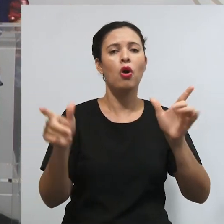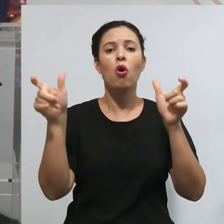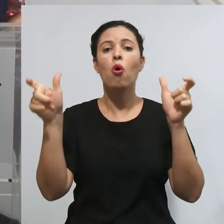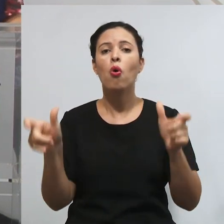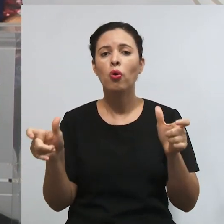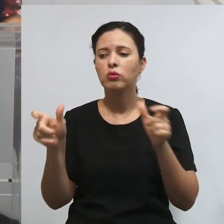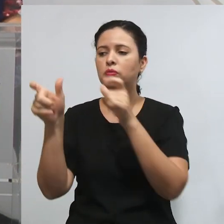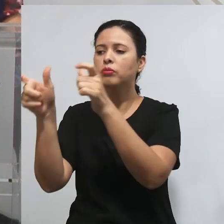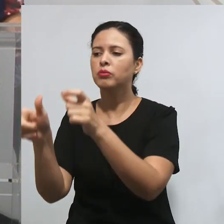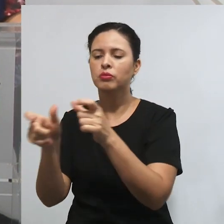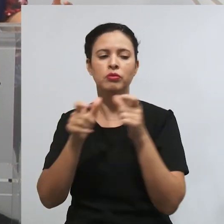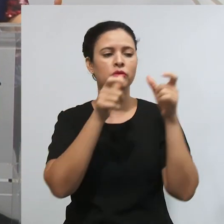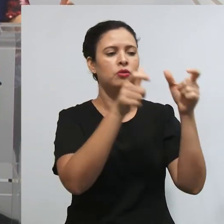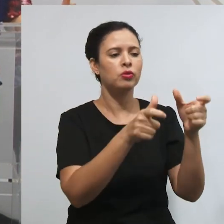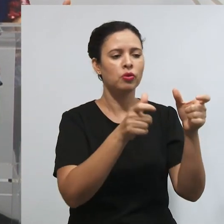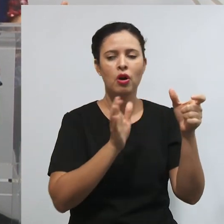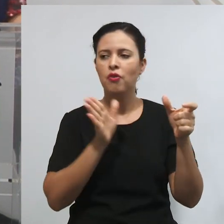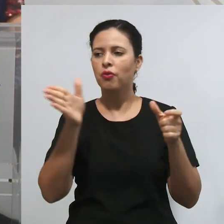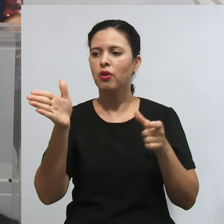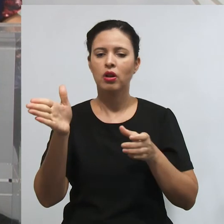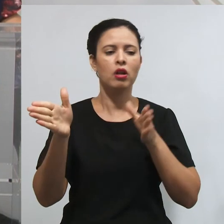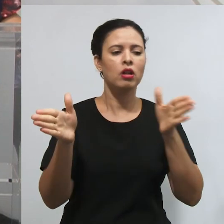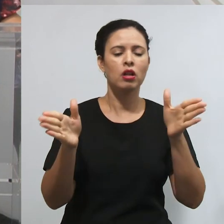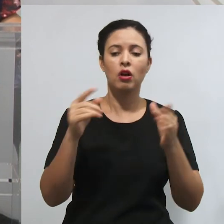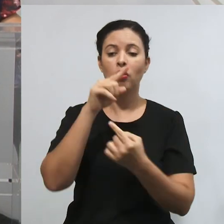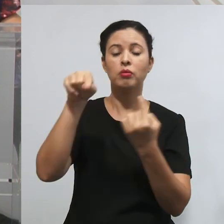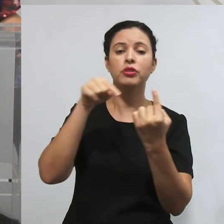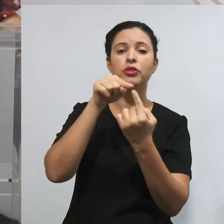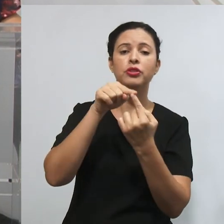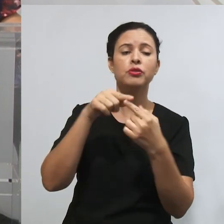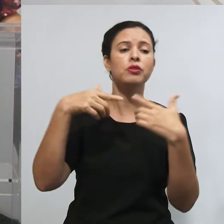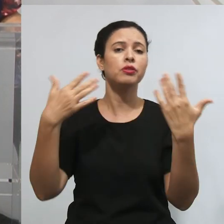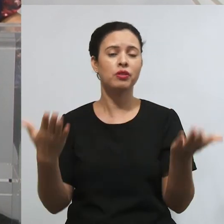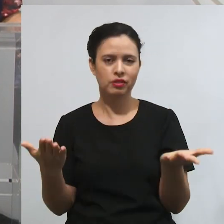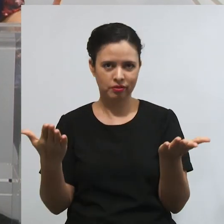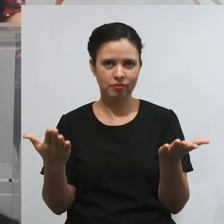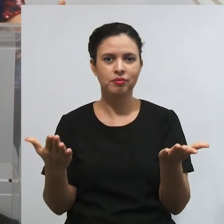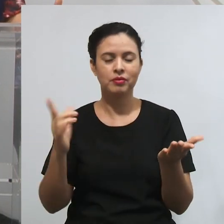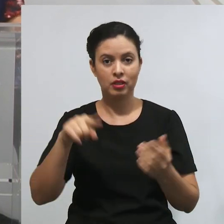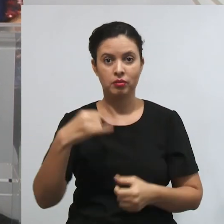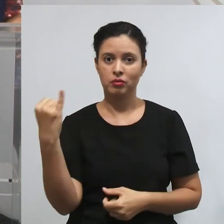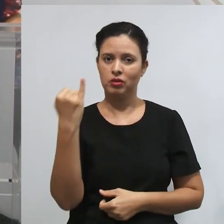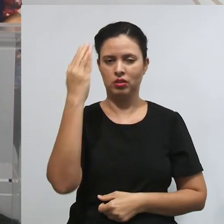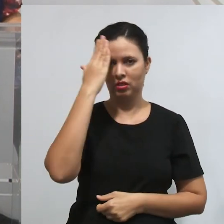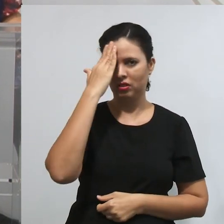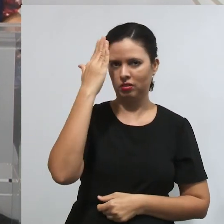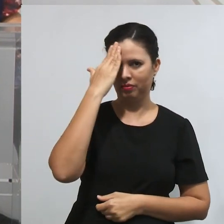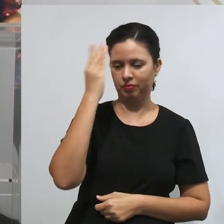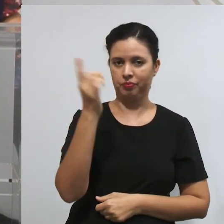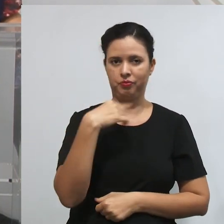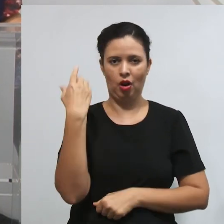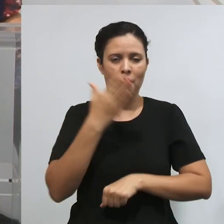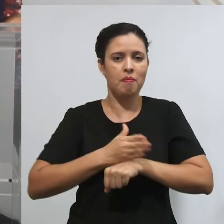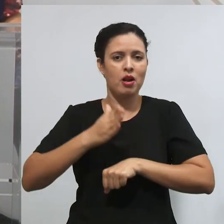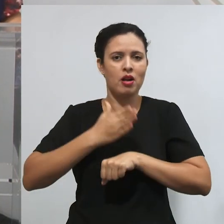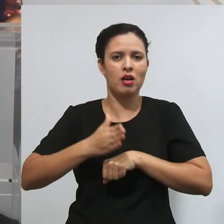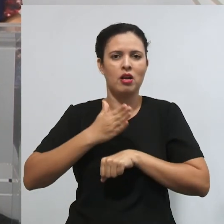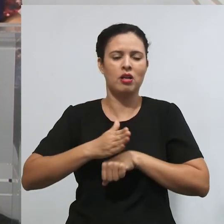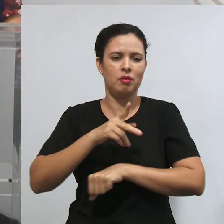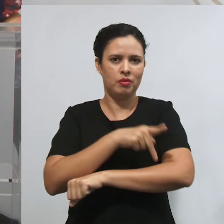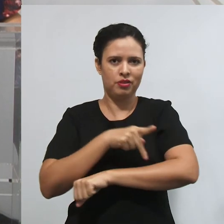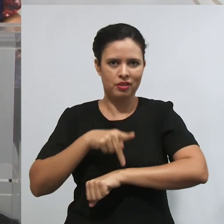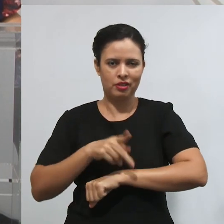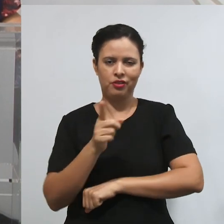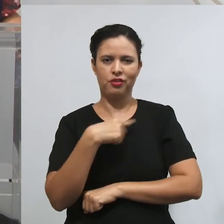nós queremos chegar e quais os objetivos nós queremos atingir. E com a nossa prática pedagógica também é assim. A